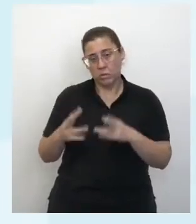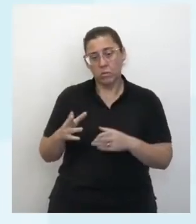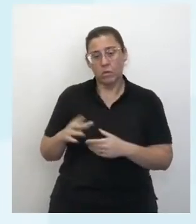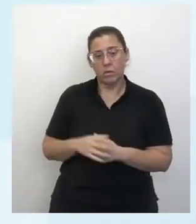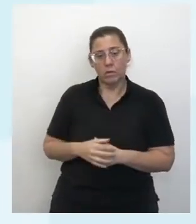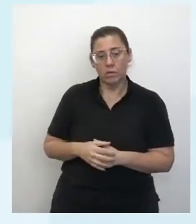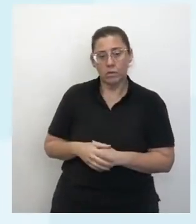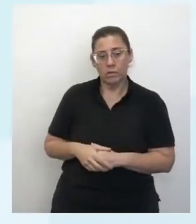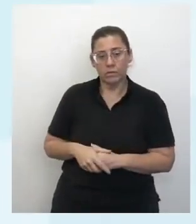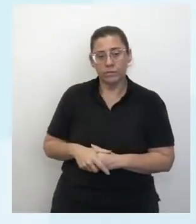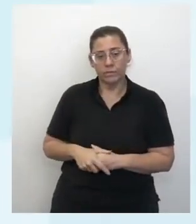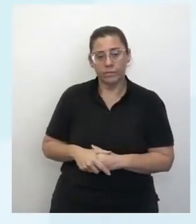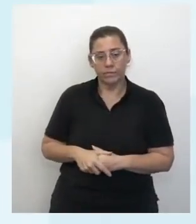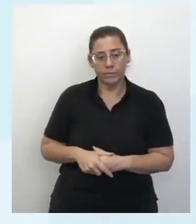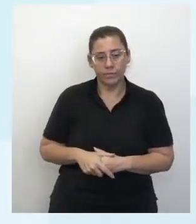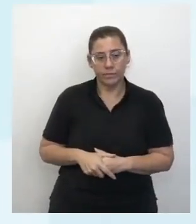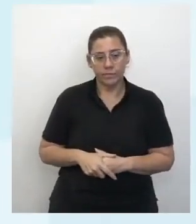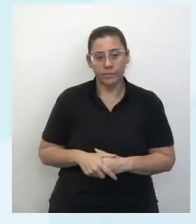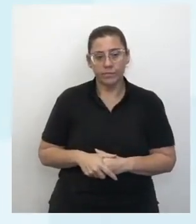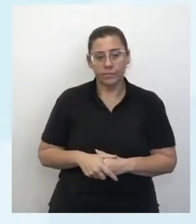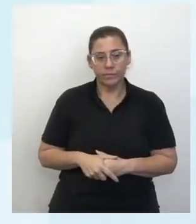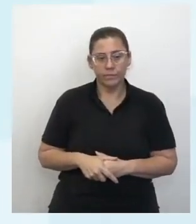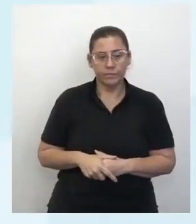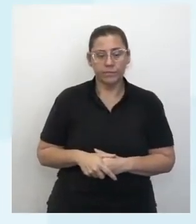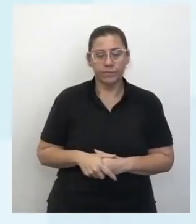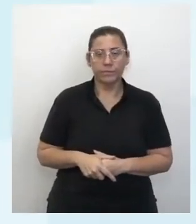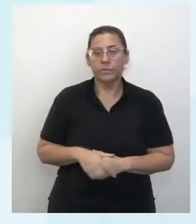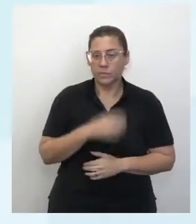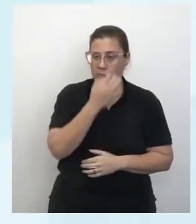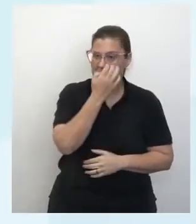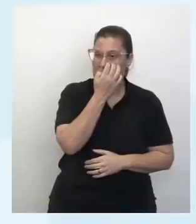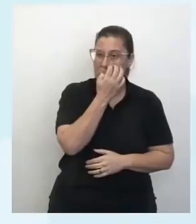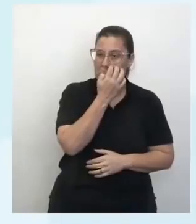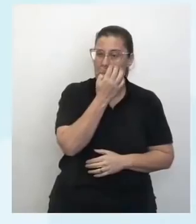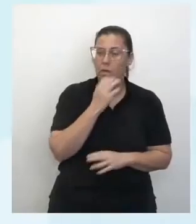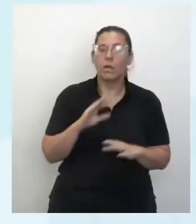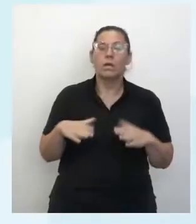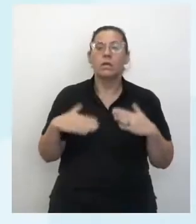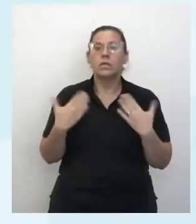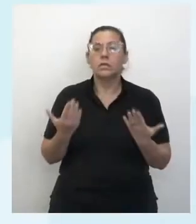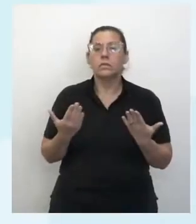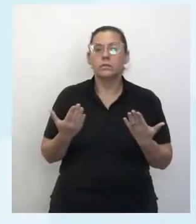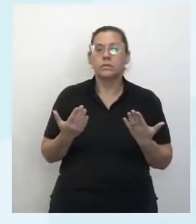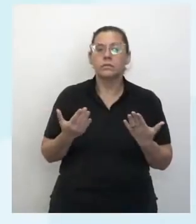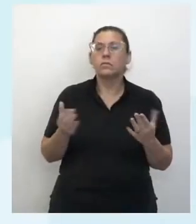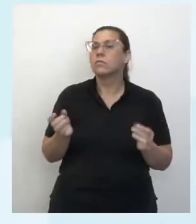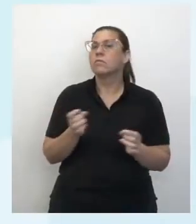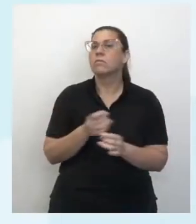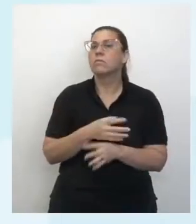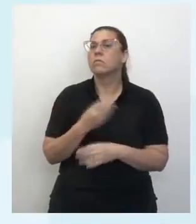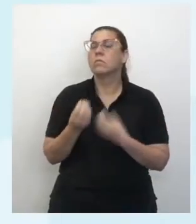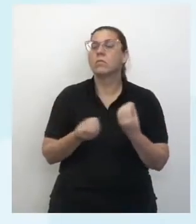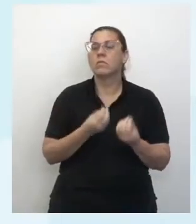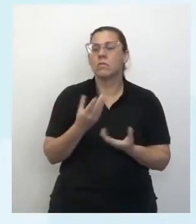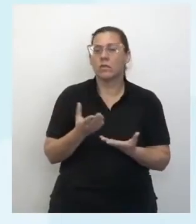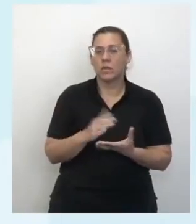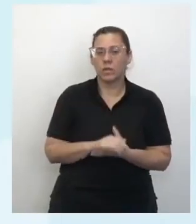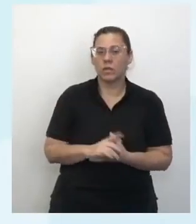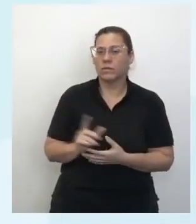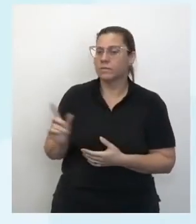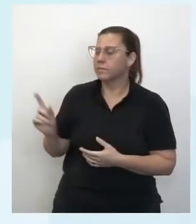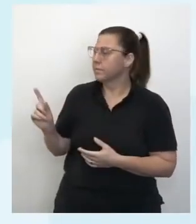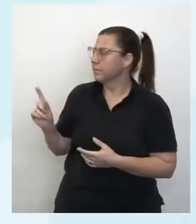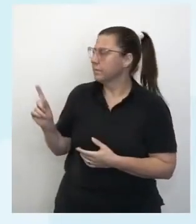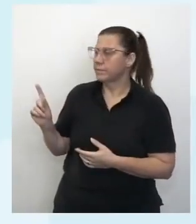aqui, e este ladinho da altura também tinha, tá? Então, o que a gente vai concluir com isso? Olha lá, no caso do